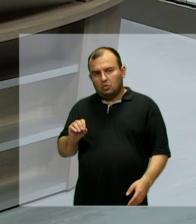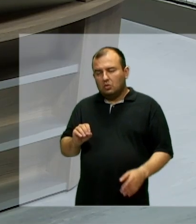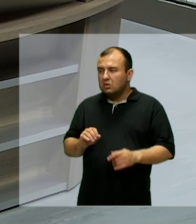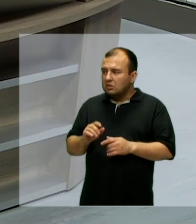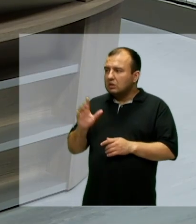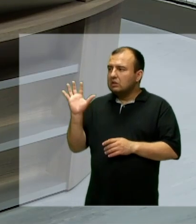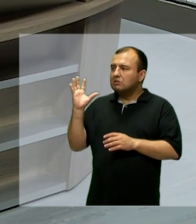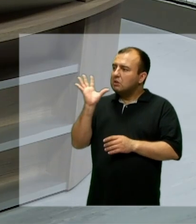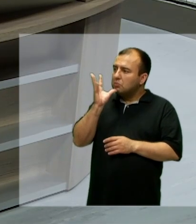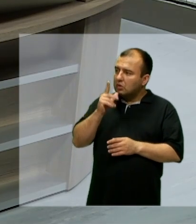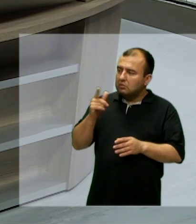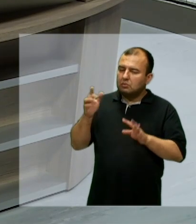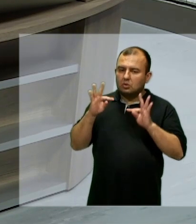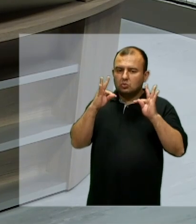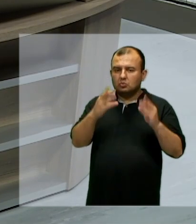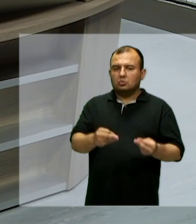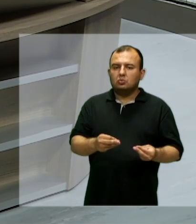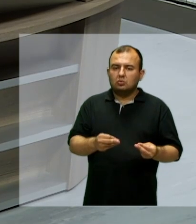maior parte da população?